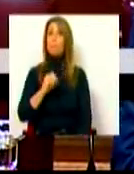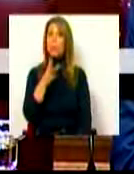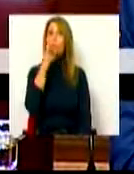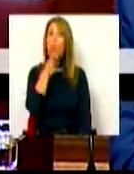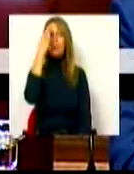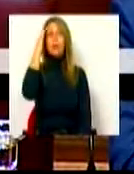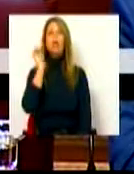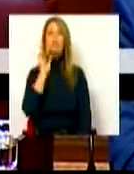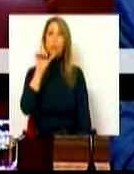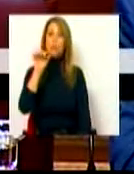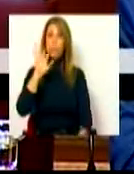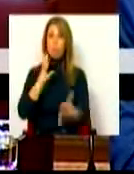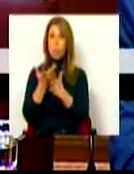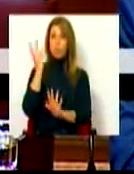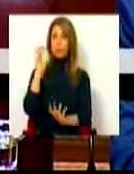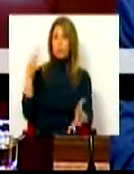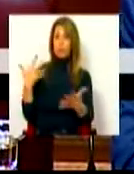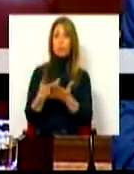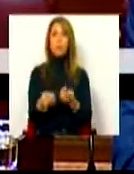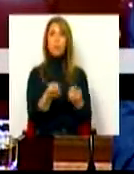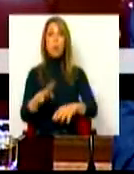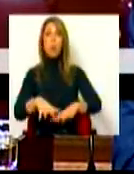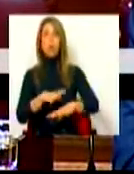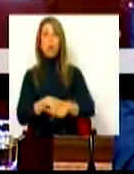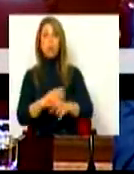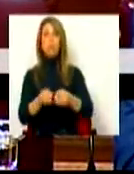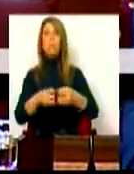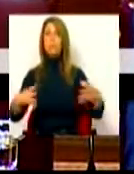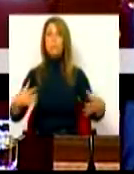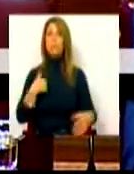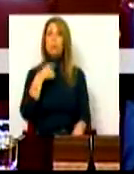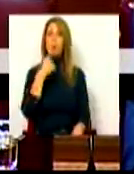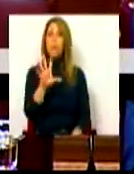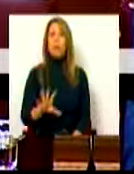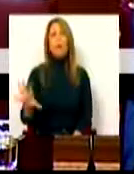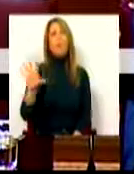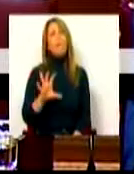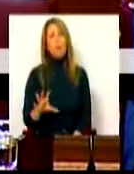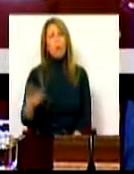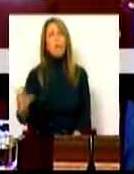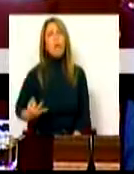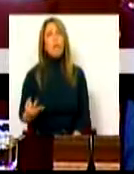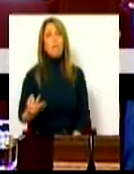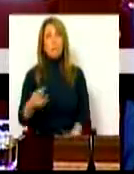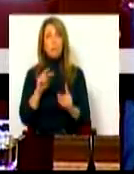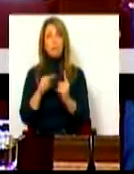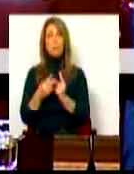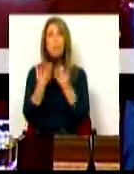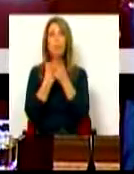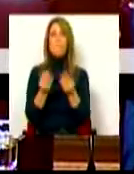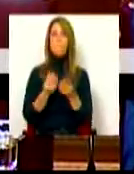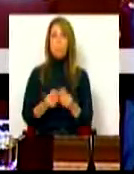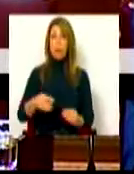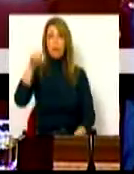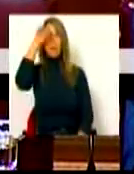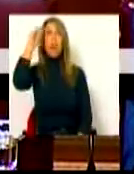anos a gestão administrativa cresceu. E cresceu, eu diria, de uma forma que, na perspectiva material, é